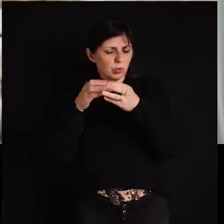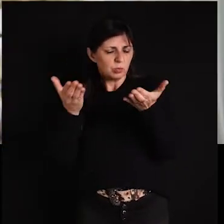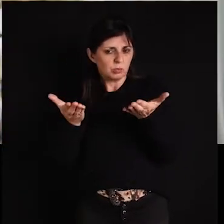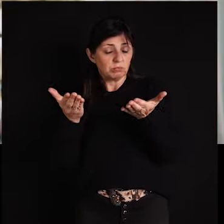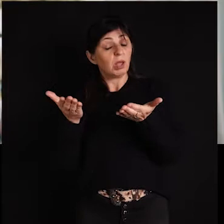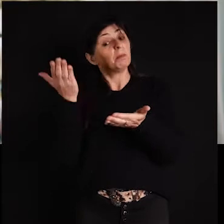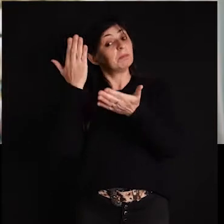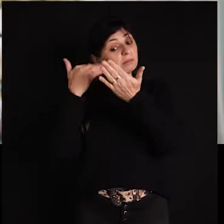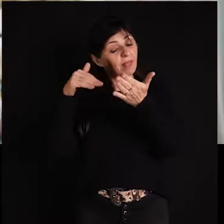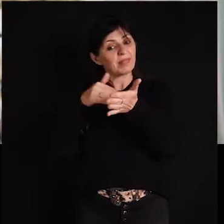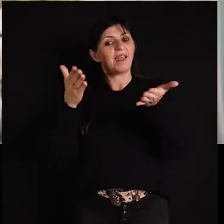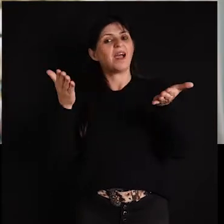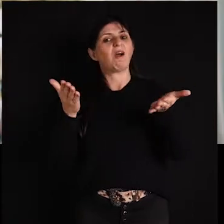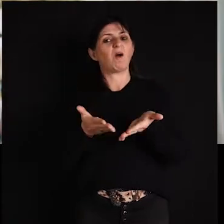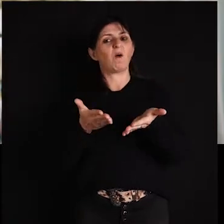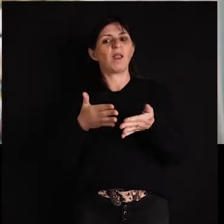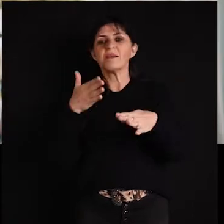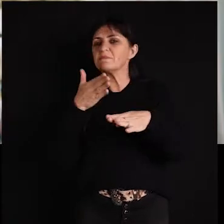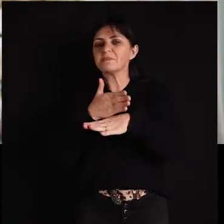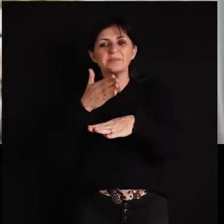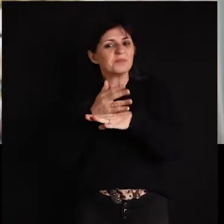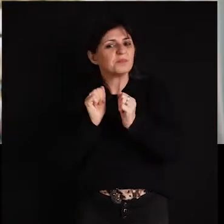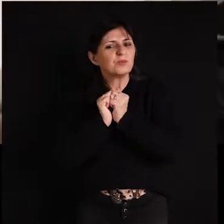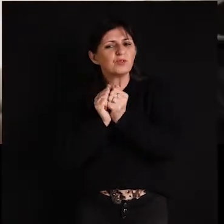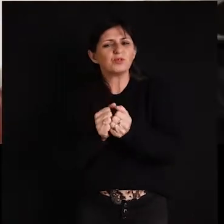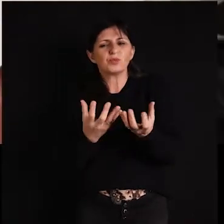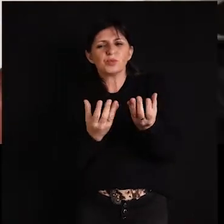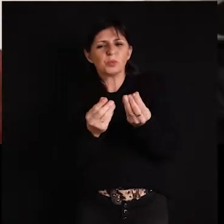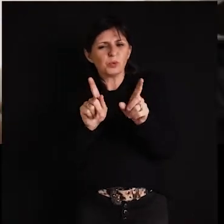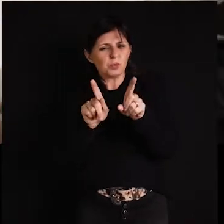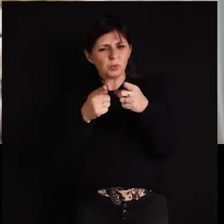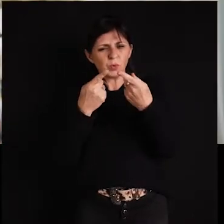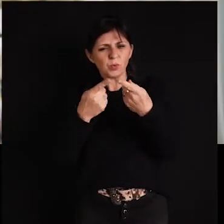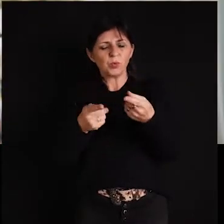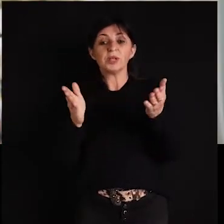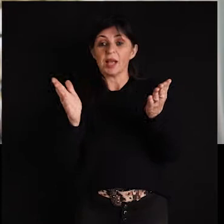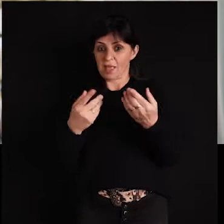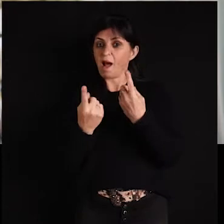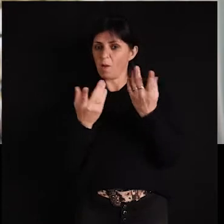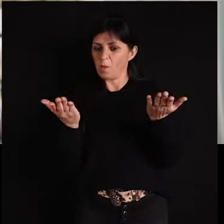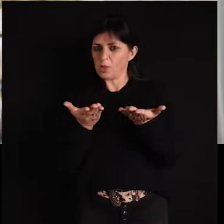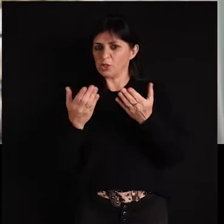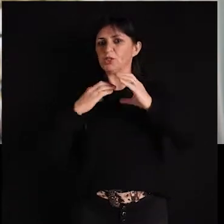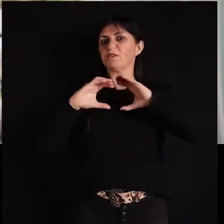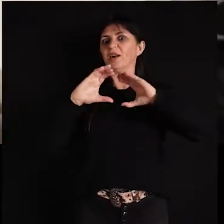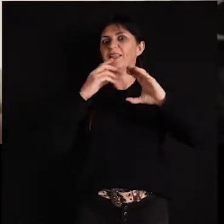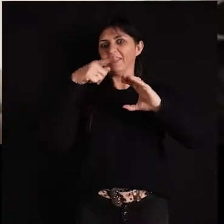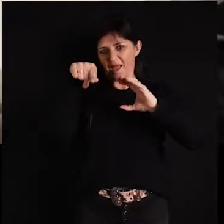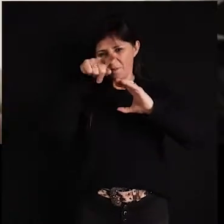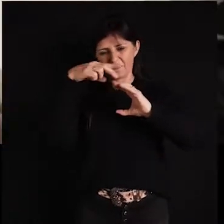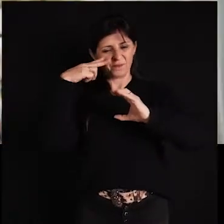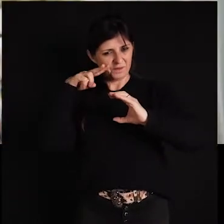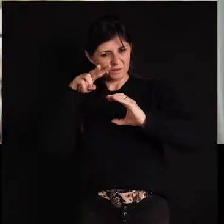daí a gente tem feito um monte de músicas, algumas nós vamos fazer aqui nessa apresentação para vocês.